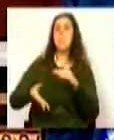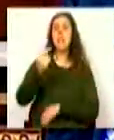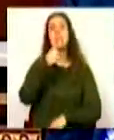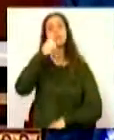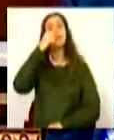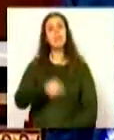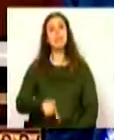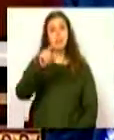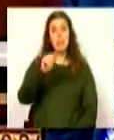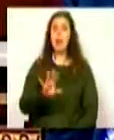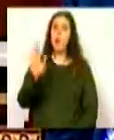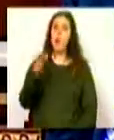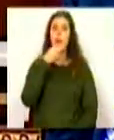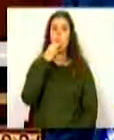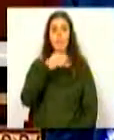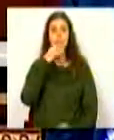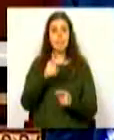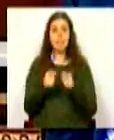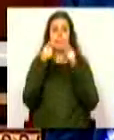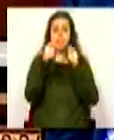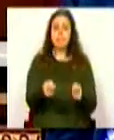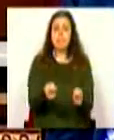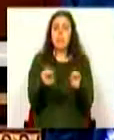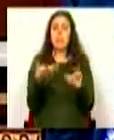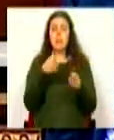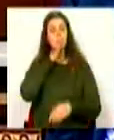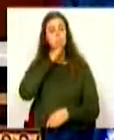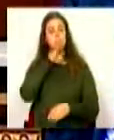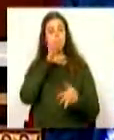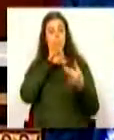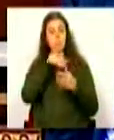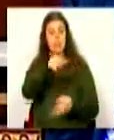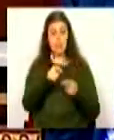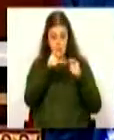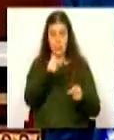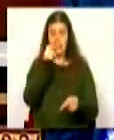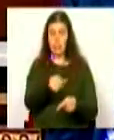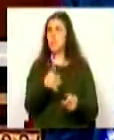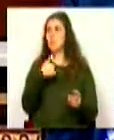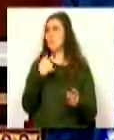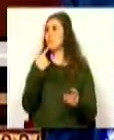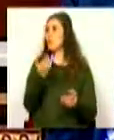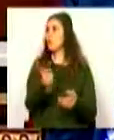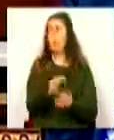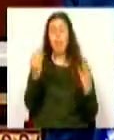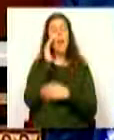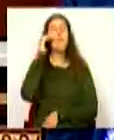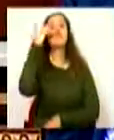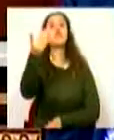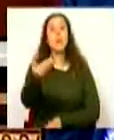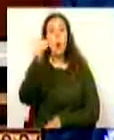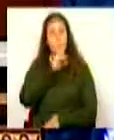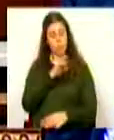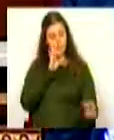repito, quando falamos em investimento ferroviário, este investimento ferroviário não se nega que no futuro